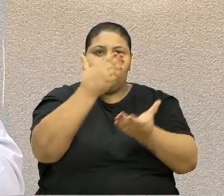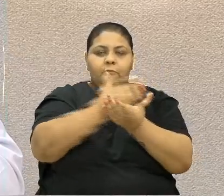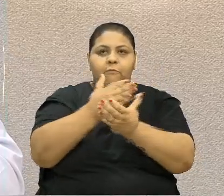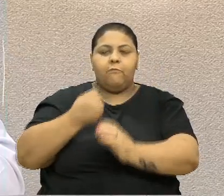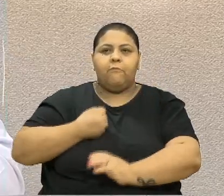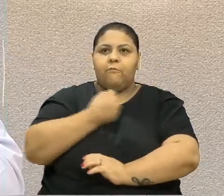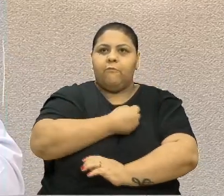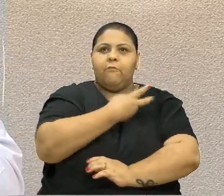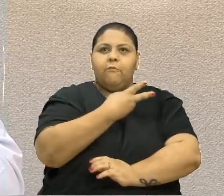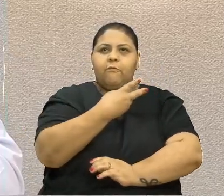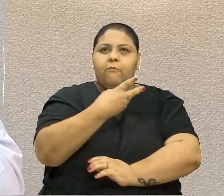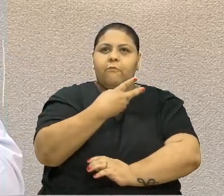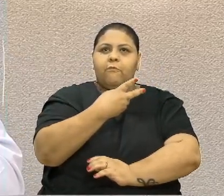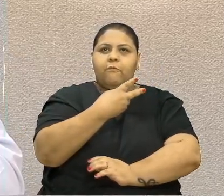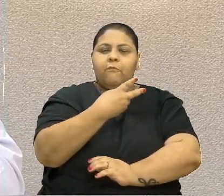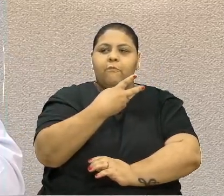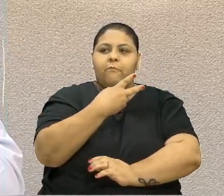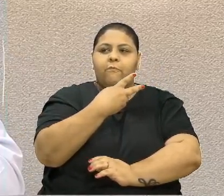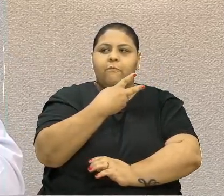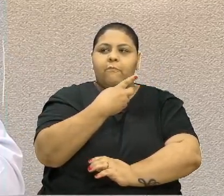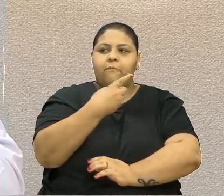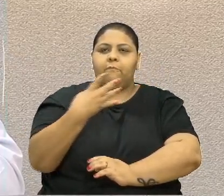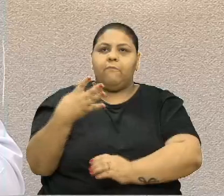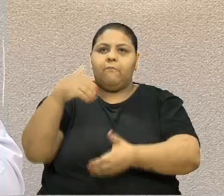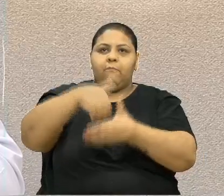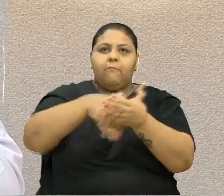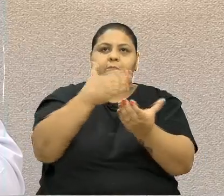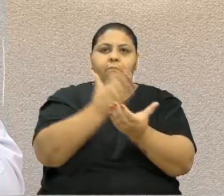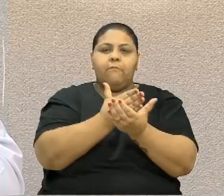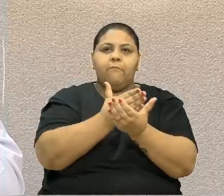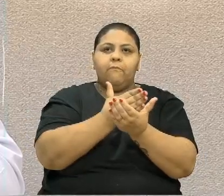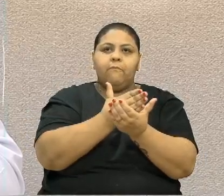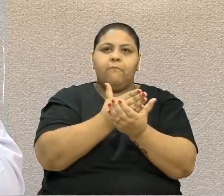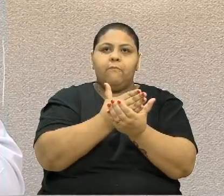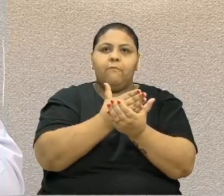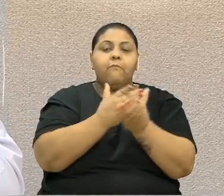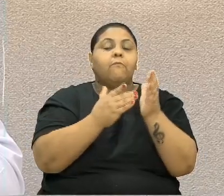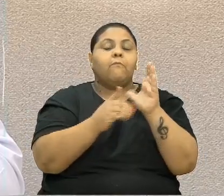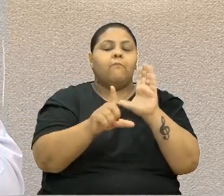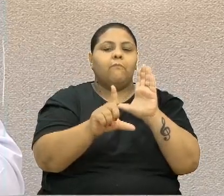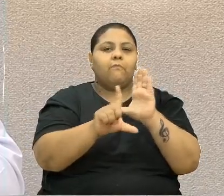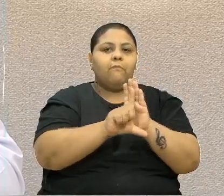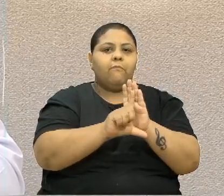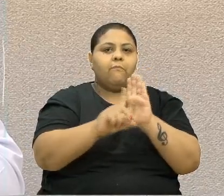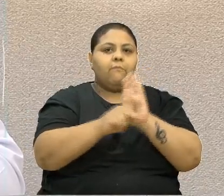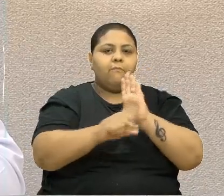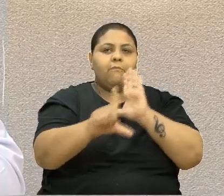número 214/2024, contendo o projeto de lei número